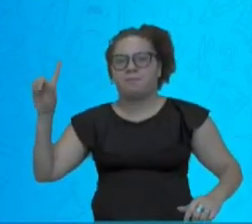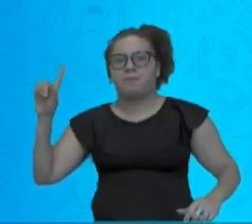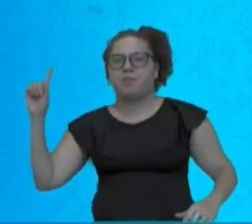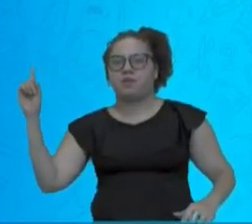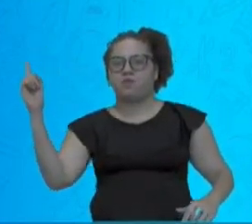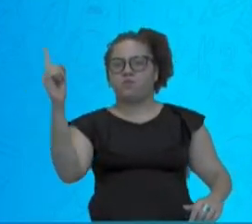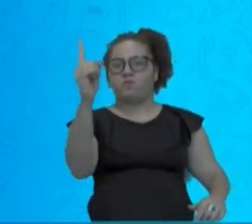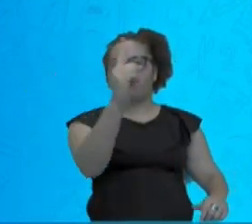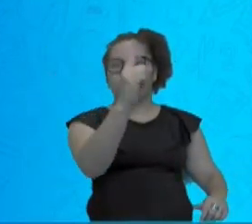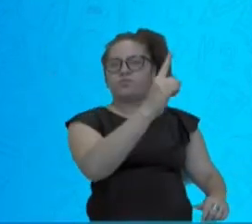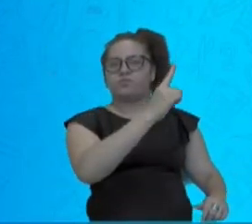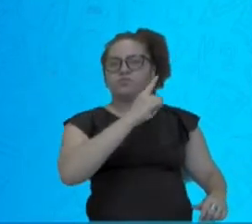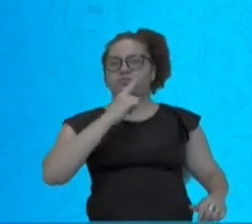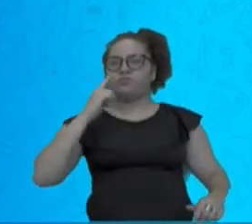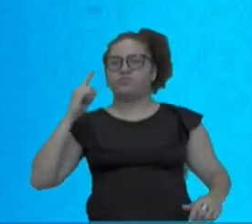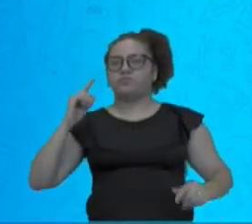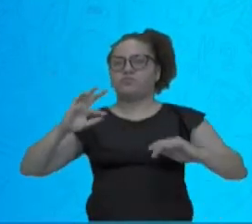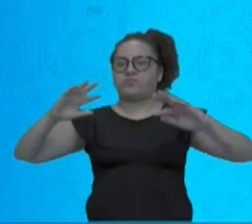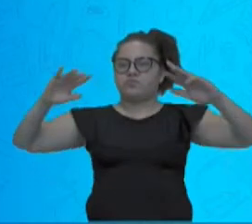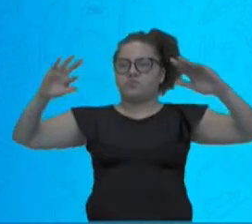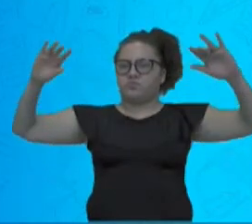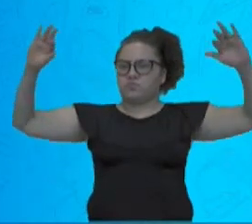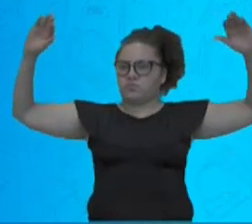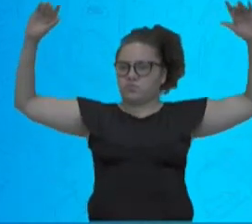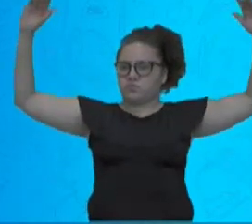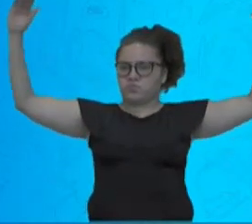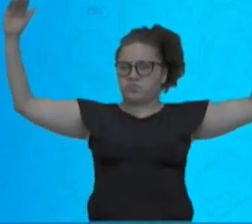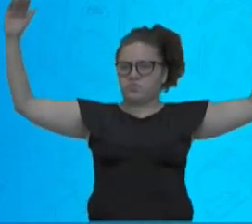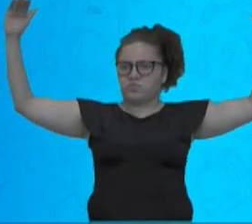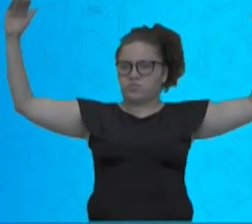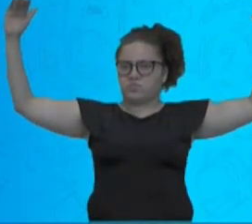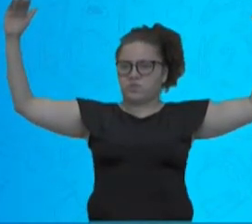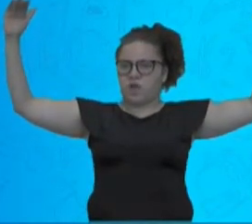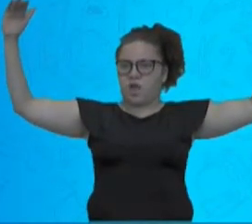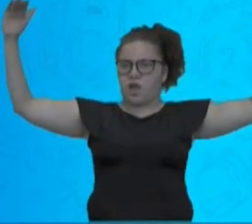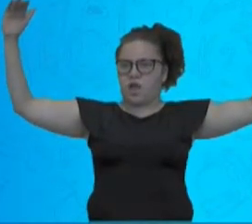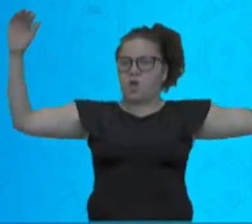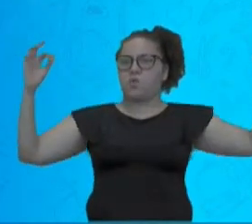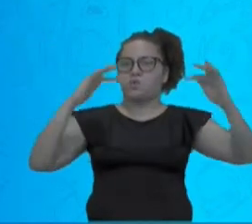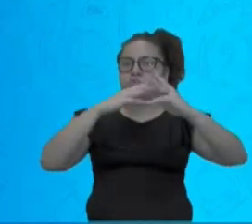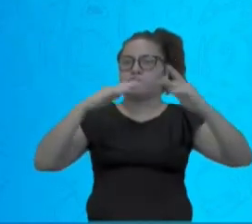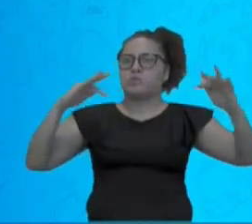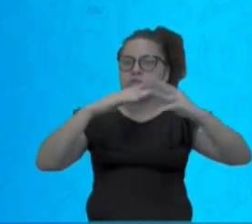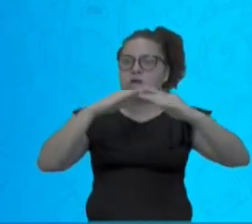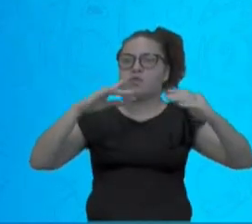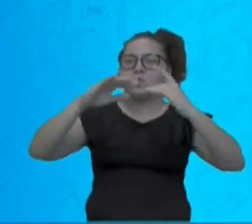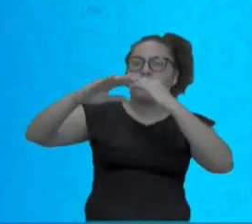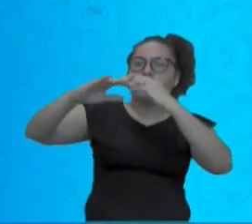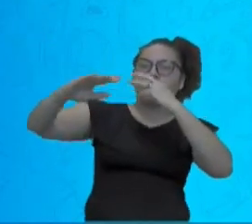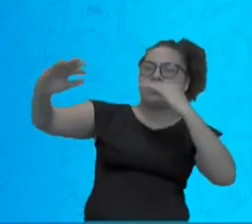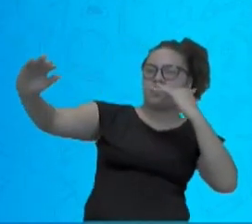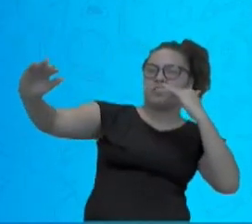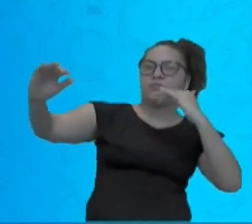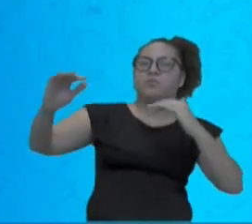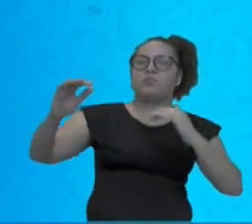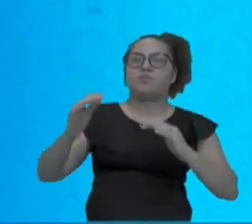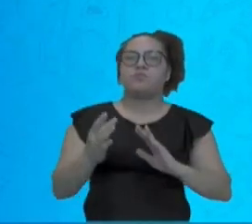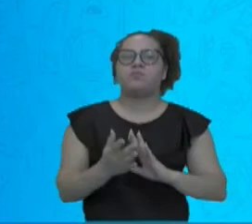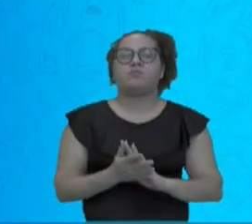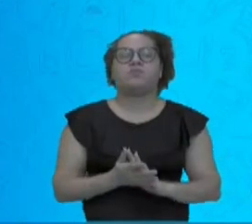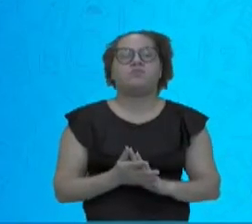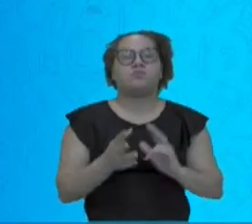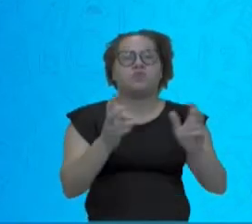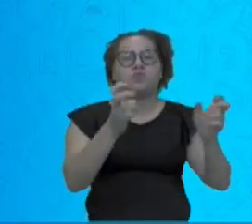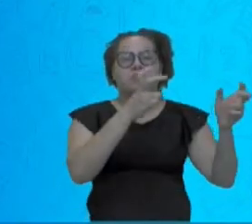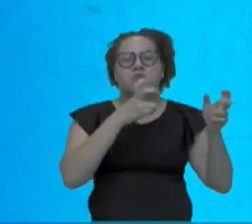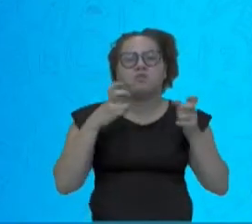cidade é todo mais alto. Aquilo que está ao redor. Alguém já reparou